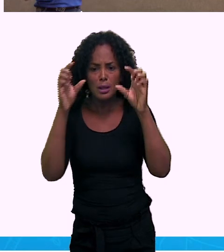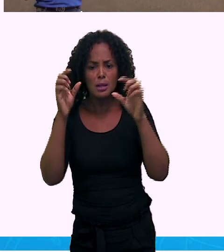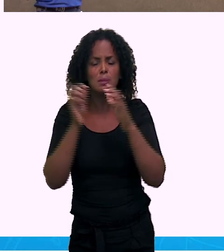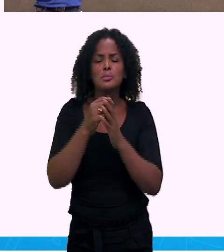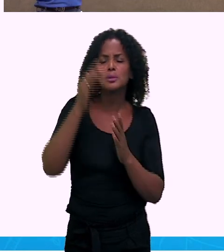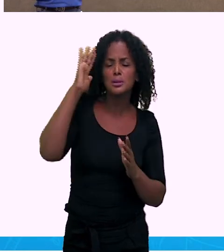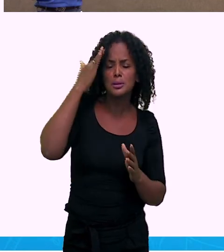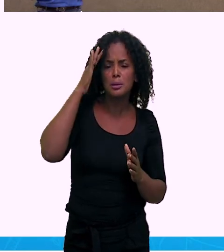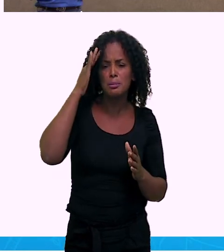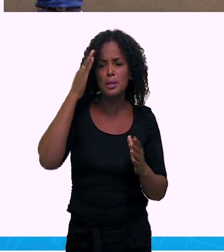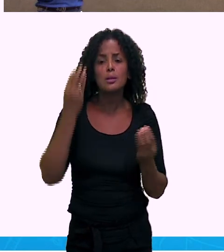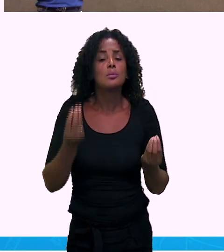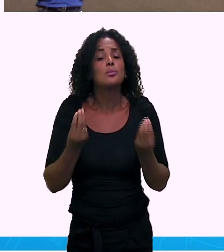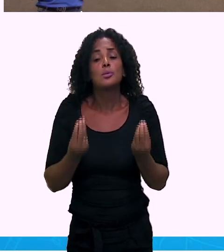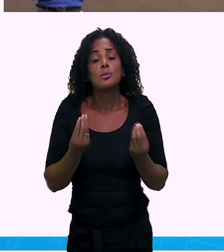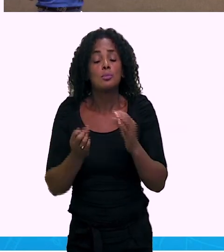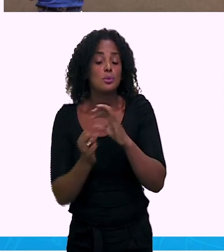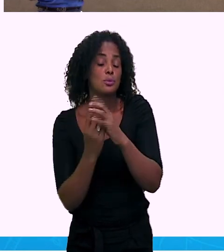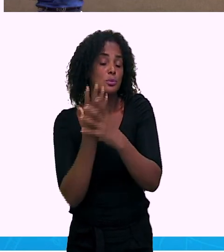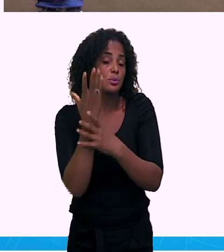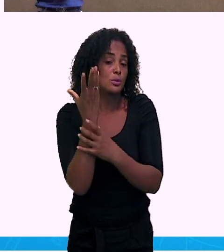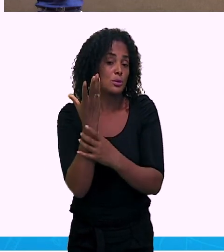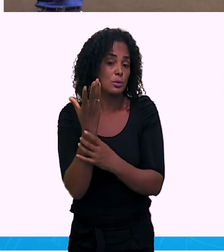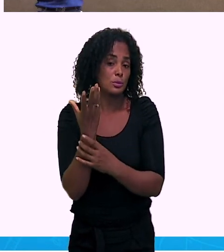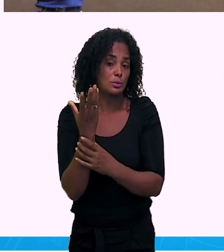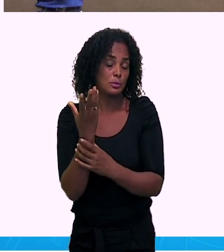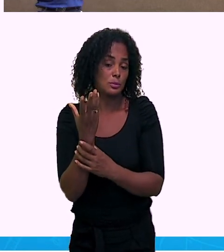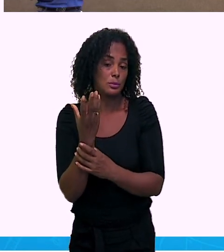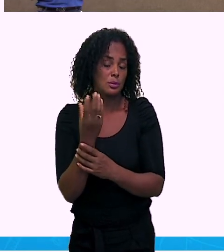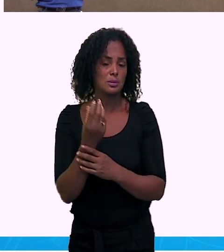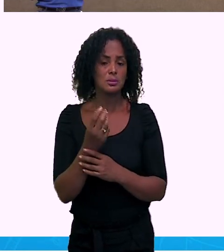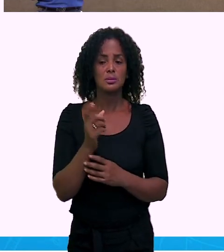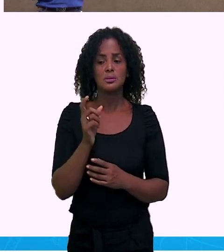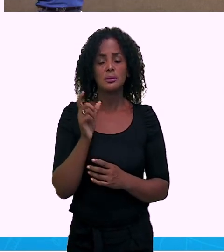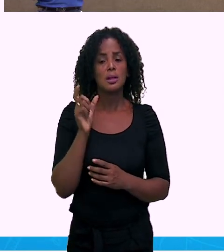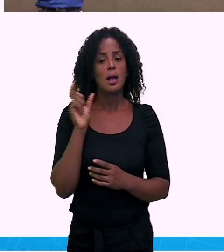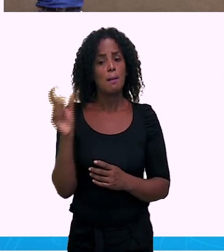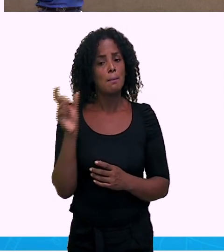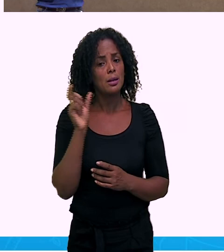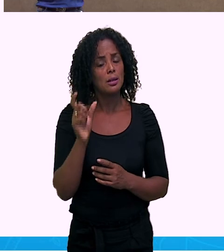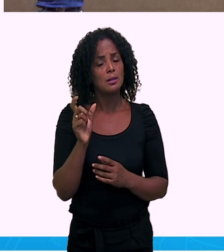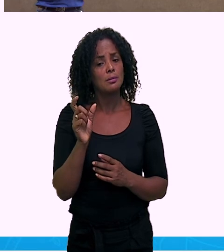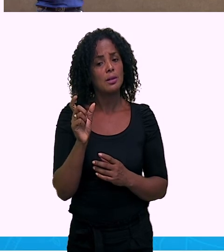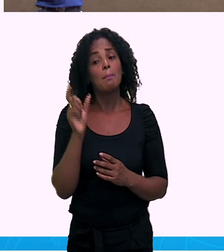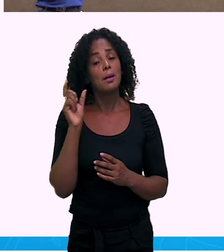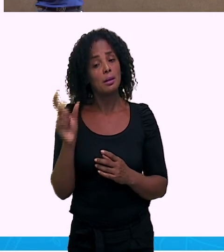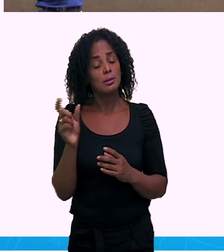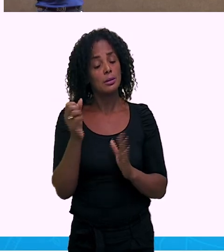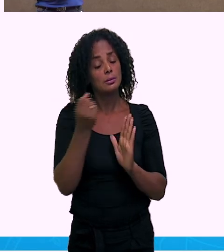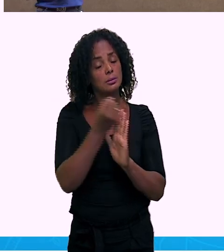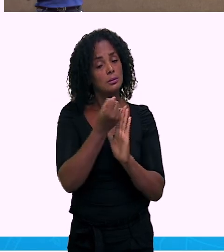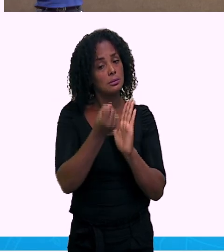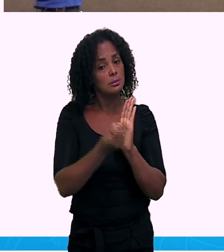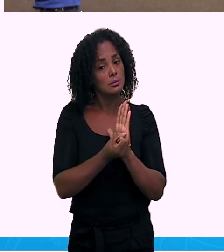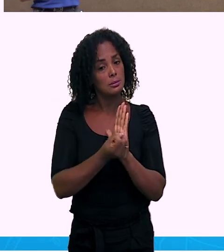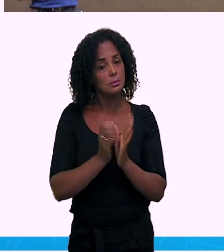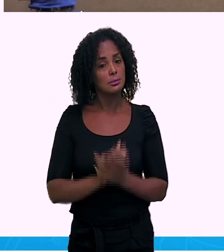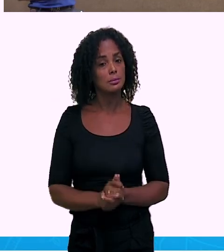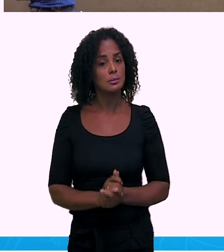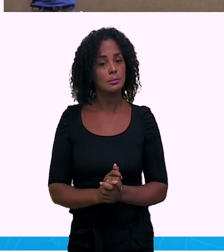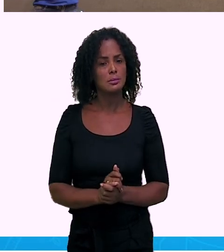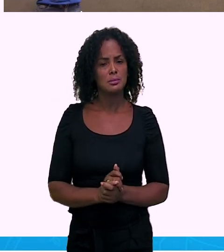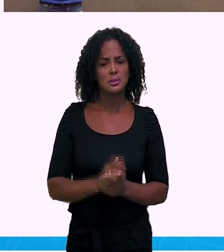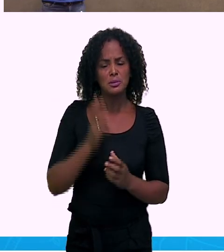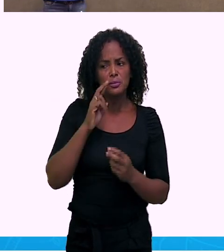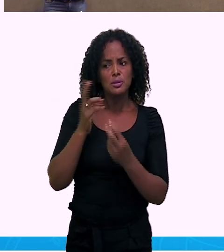vocês saberem de onde surgiu, por que se usam as palavras, o uso dos séculos, né? E aí vocês